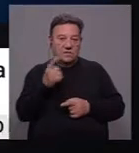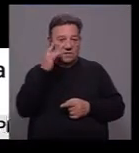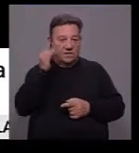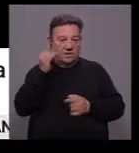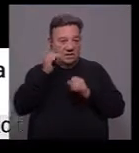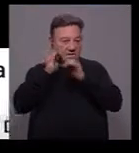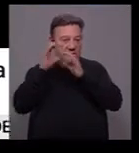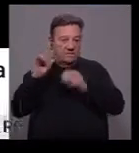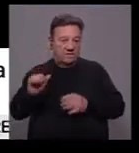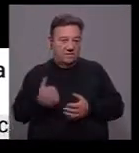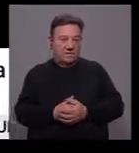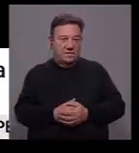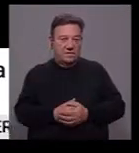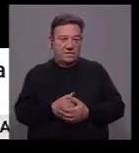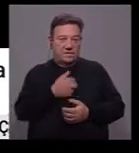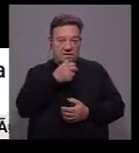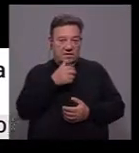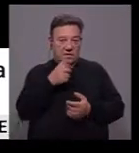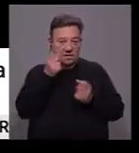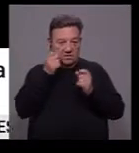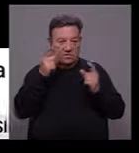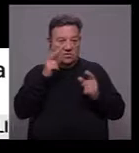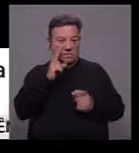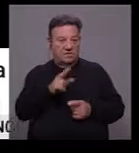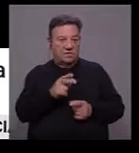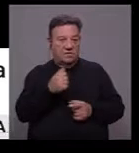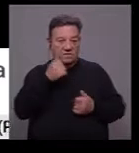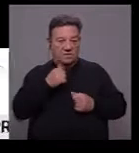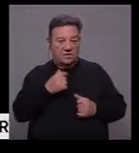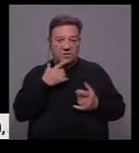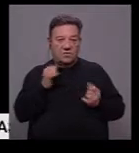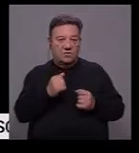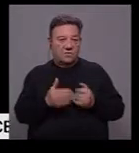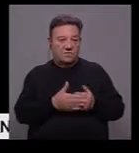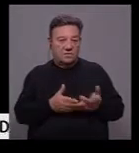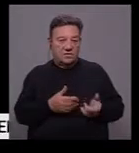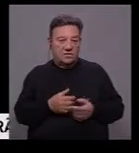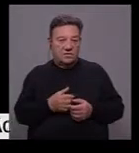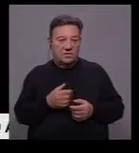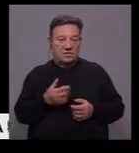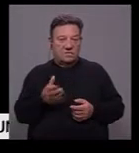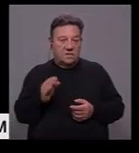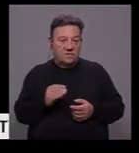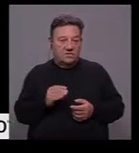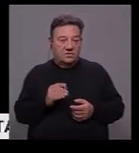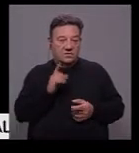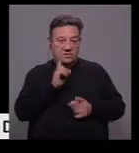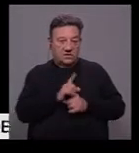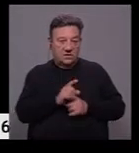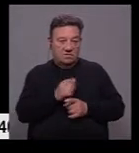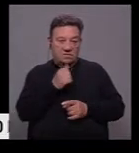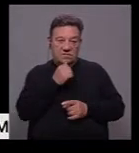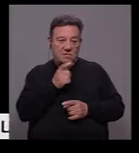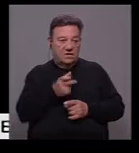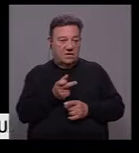idealizava. É terrível abrir os olhos e ver as chagas e não podê-las fechar, mas estão